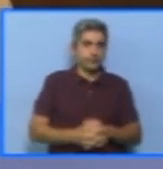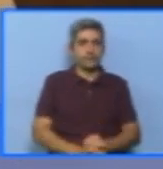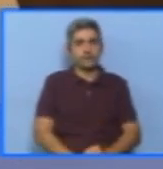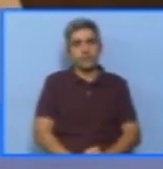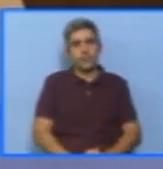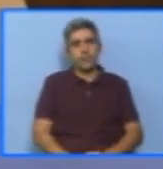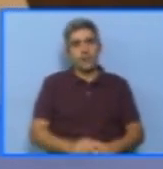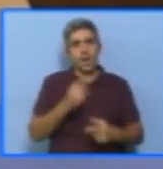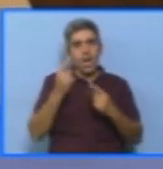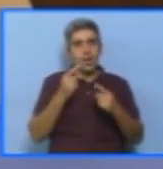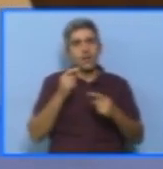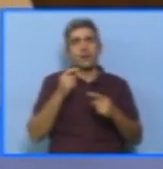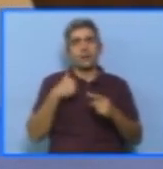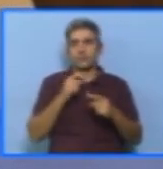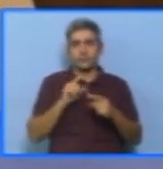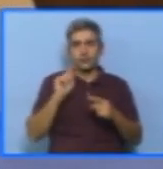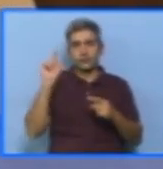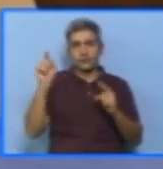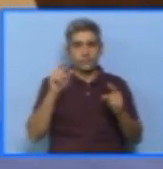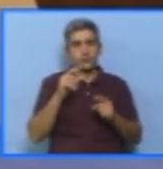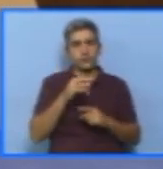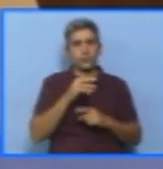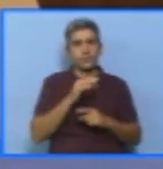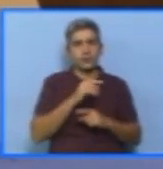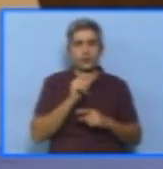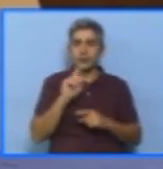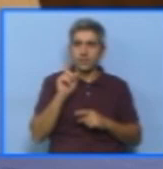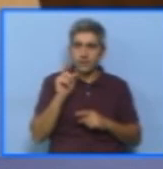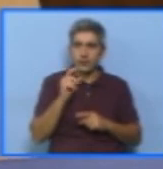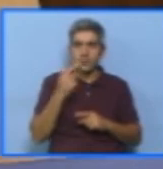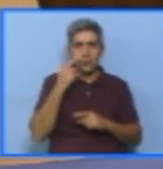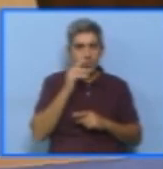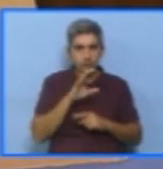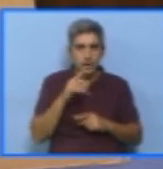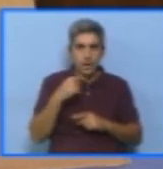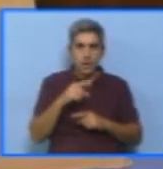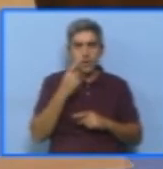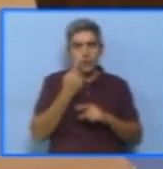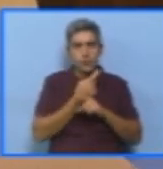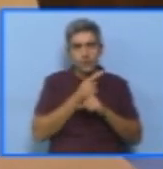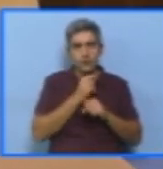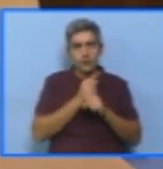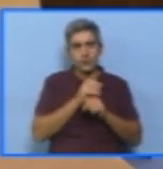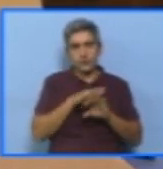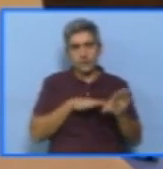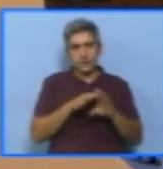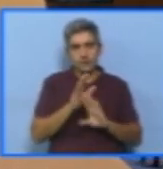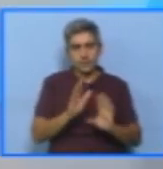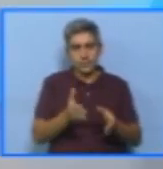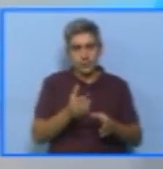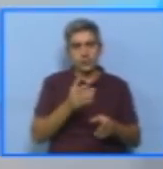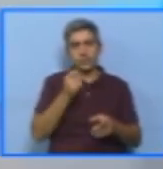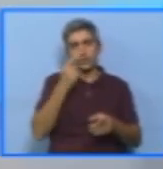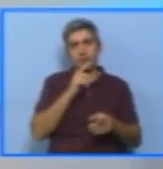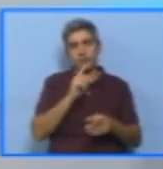E atribuí-la a alguém. E então o profeta procura exatamente mostrar: há uma tarefa a fazer. E essa a história devia-vos